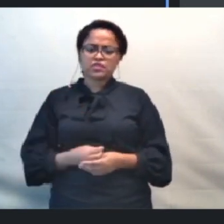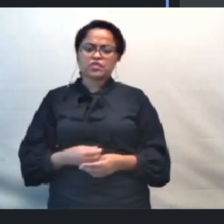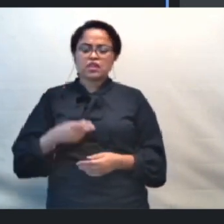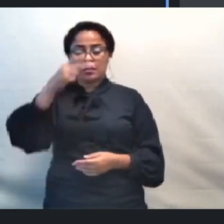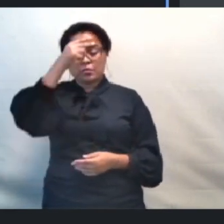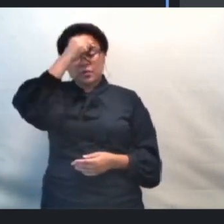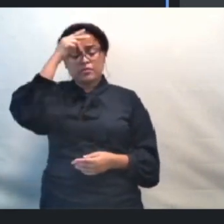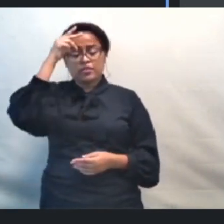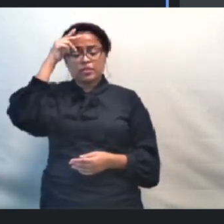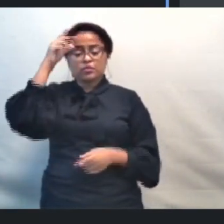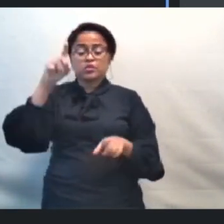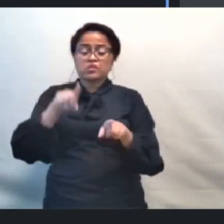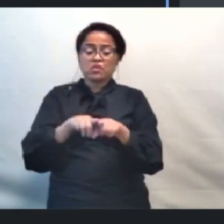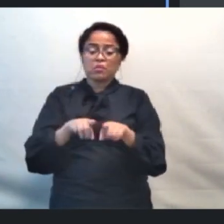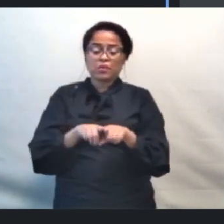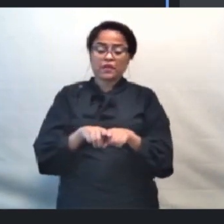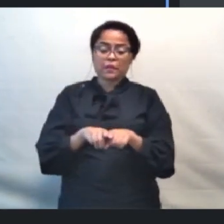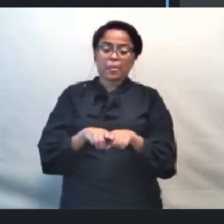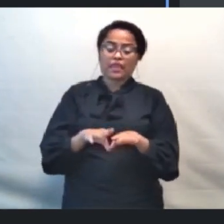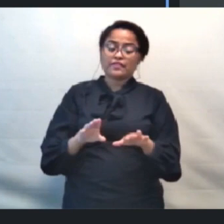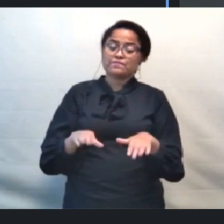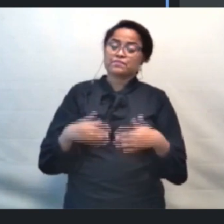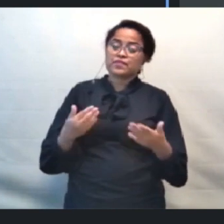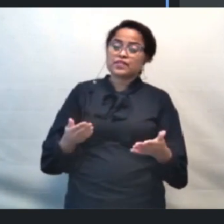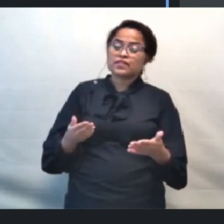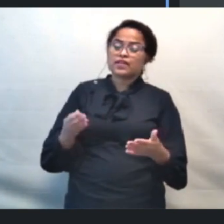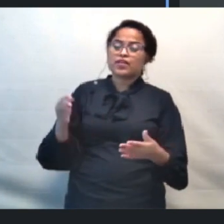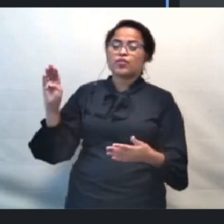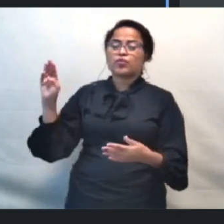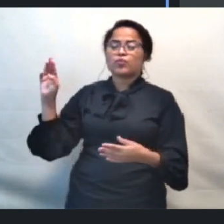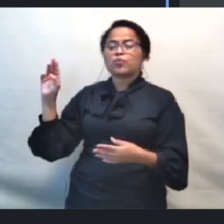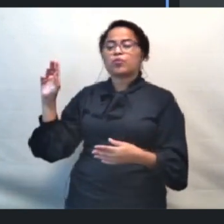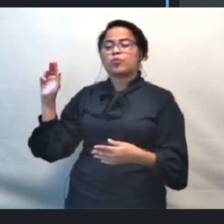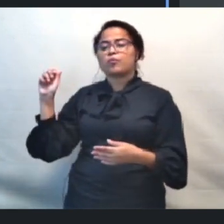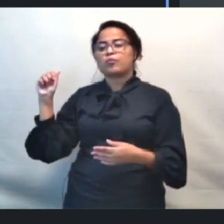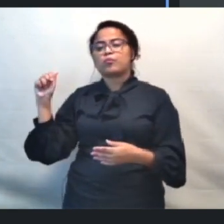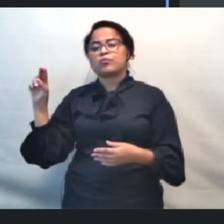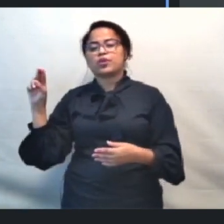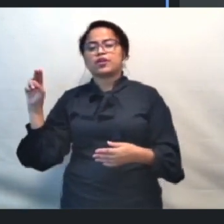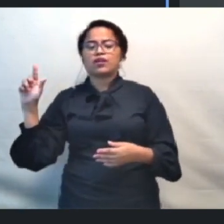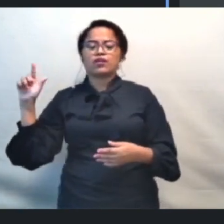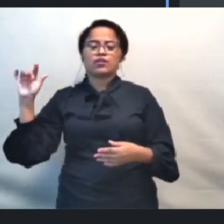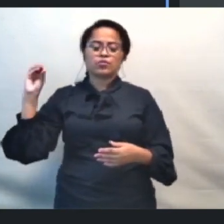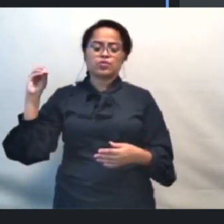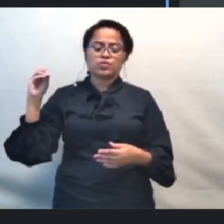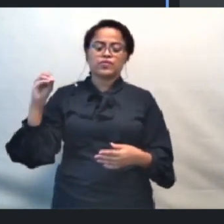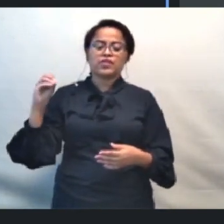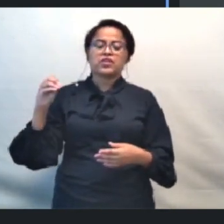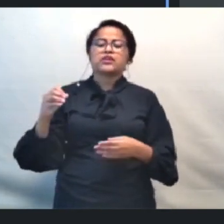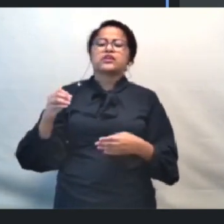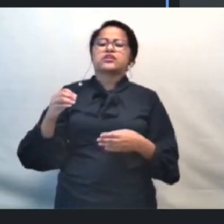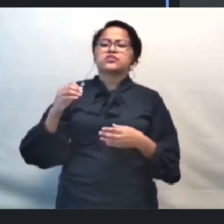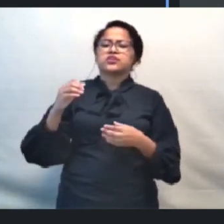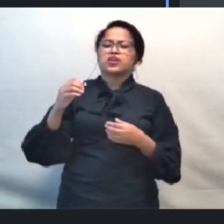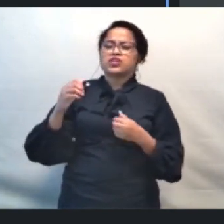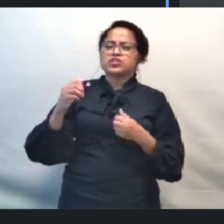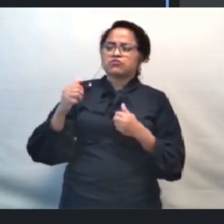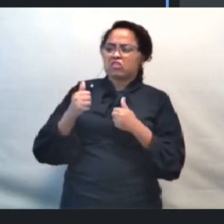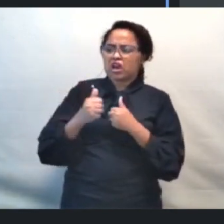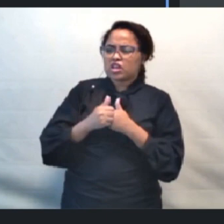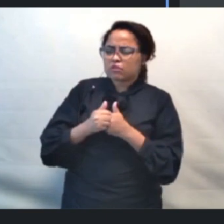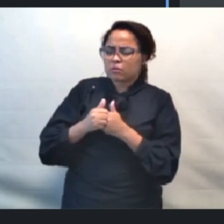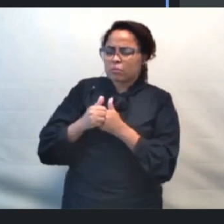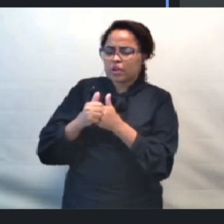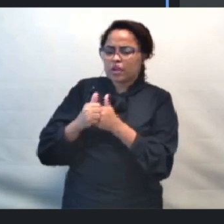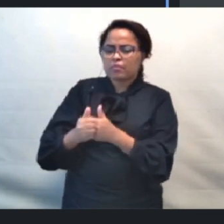Prefeitura. Então, Braulio, a gente faz o acompanhamento aqui na Secretaria de Governo de todas as emendas e